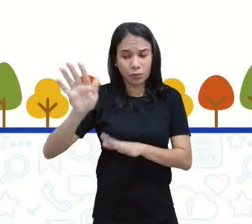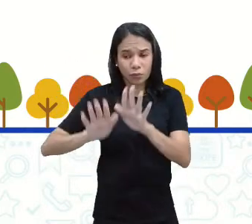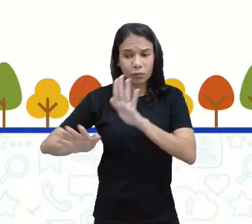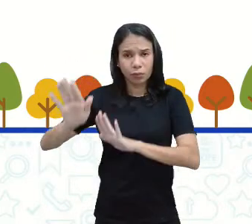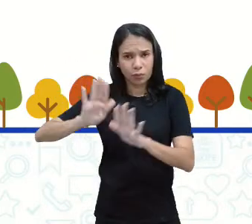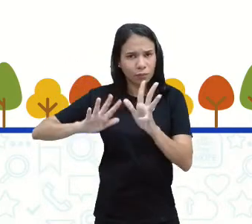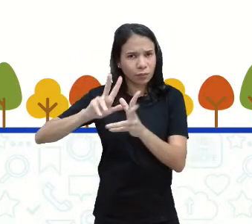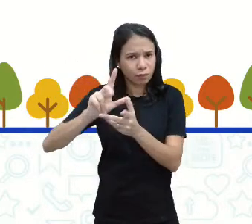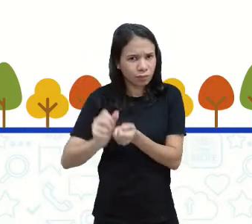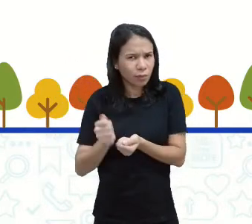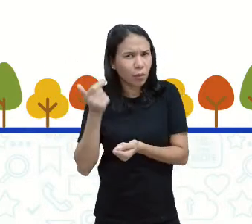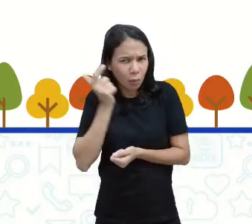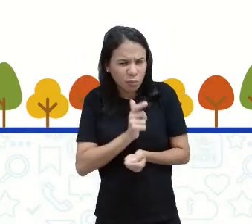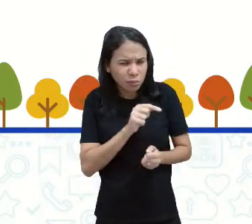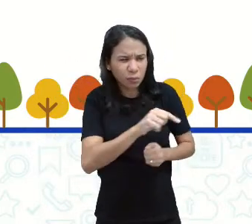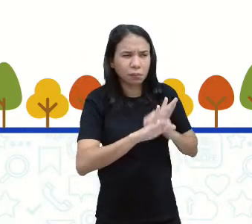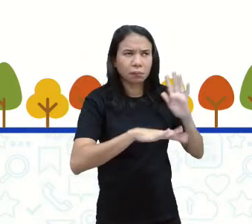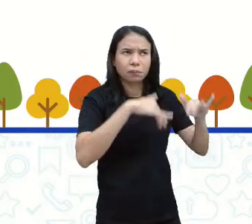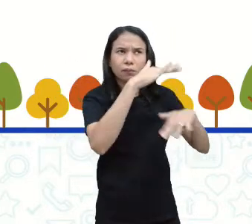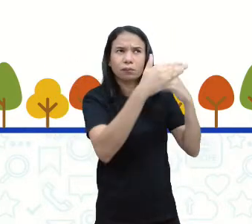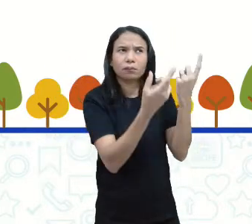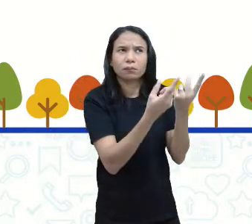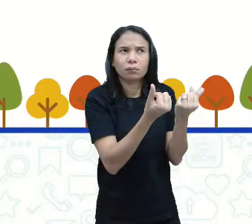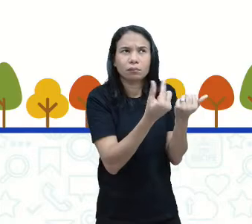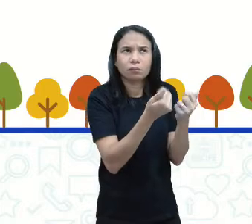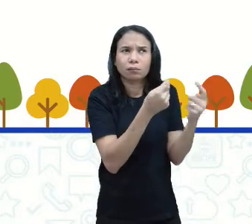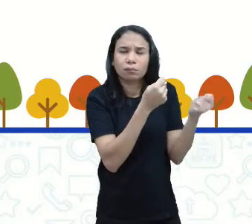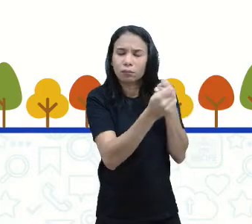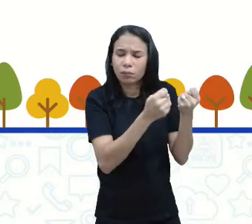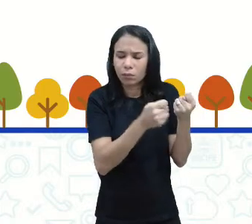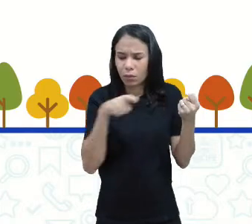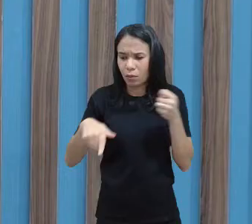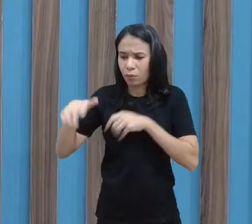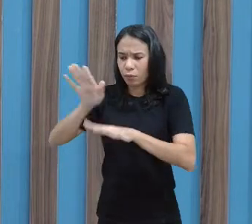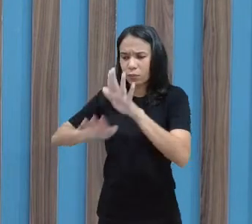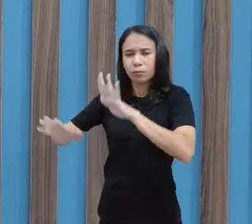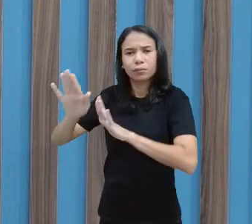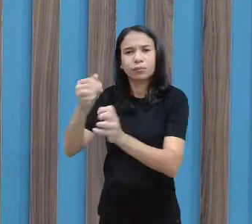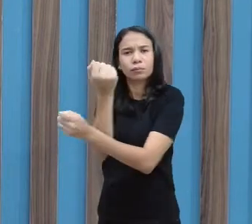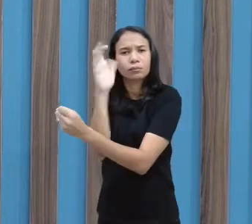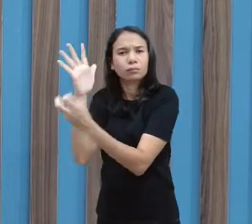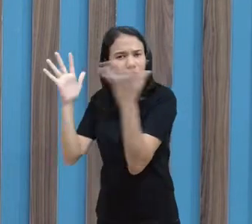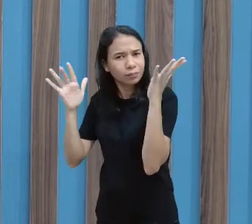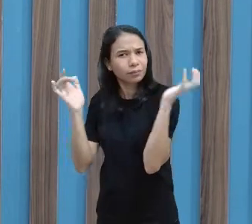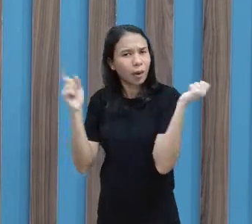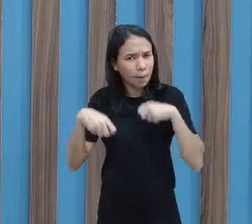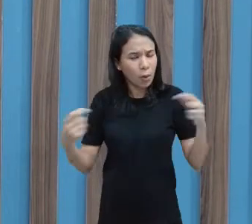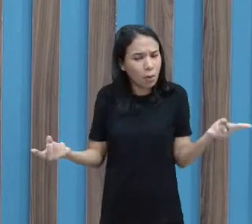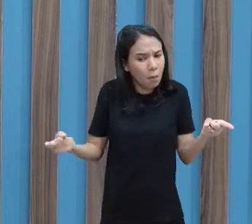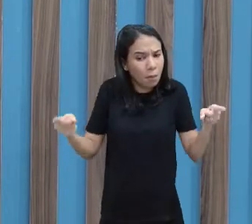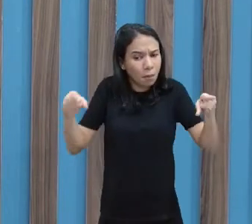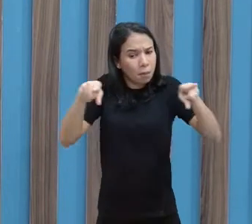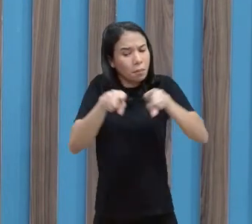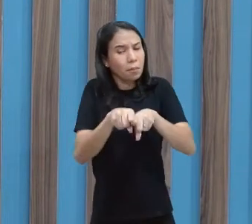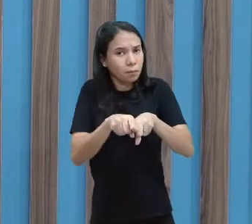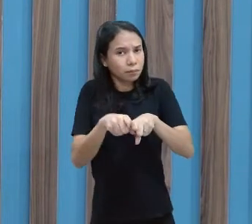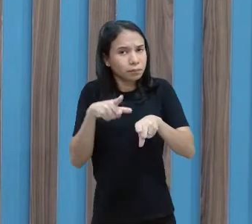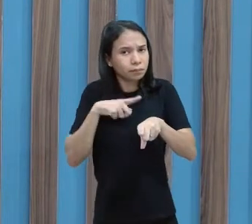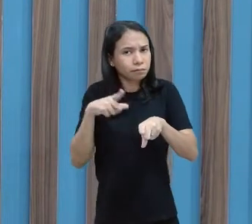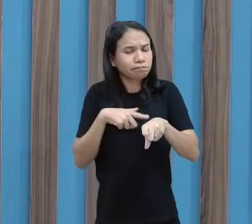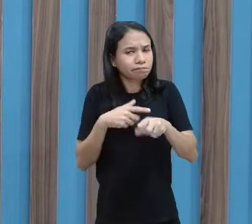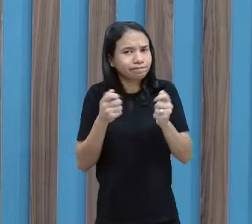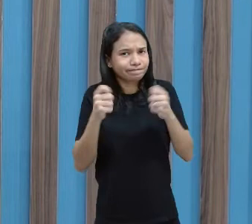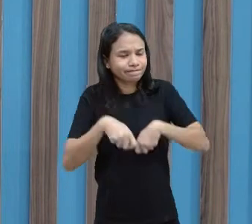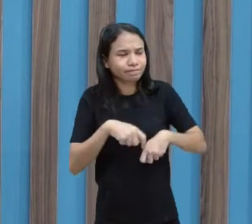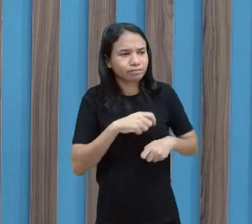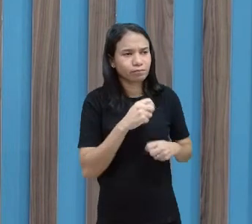gerações? Será, gente, que a gente pode unir, né, esse cuidado em crescer economicamente, mas